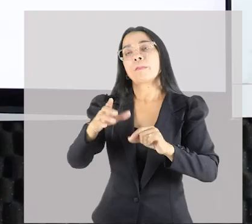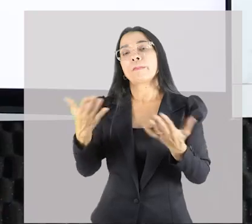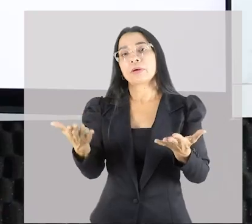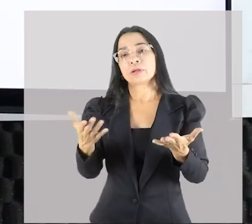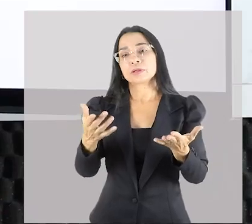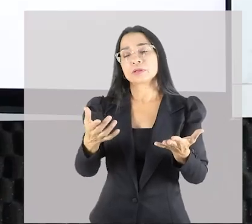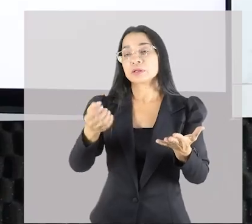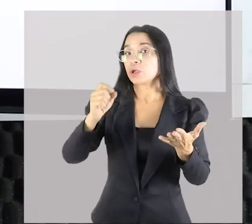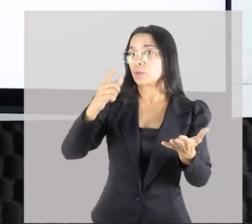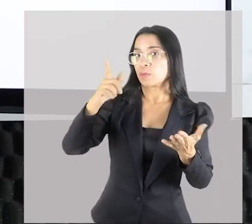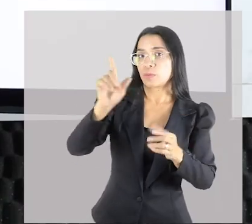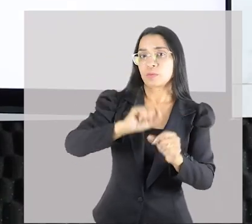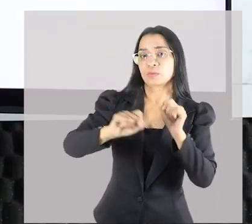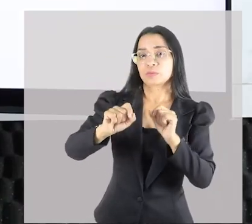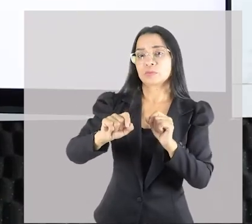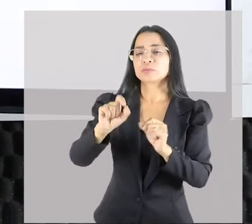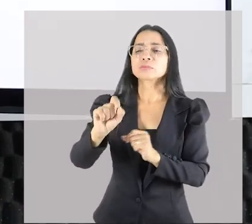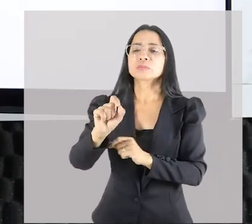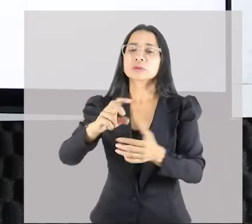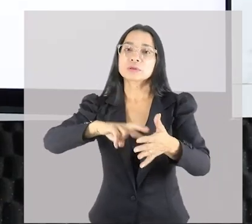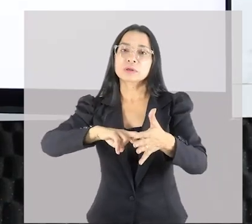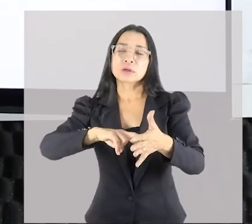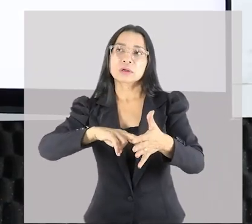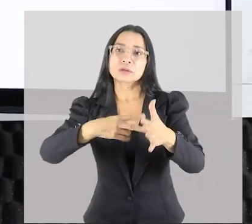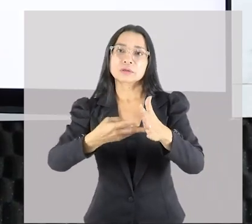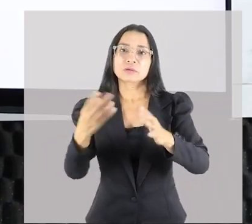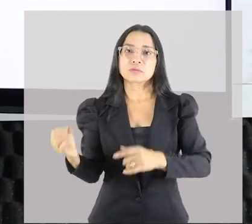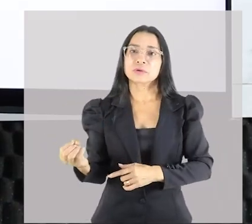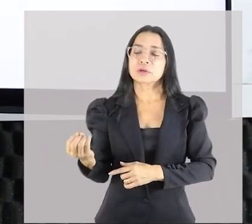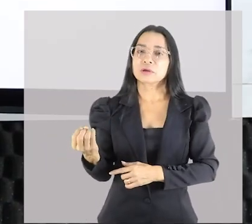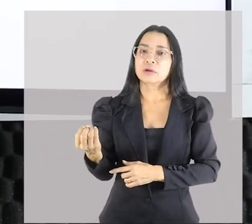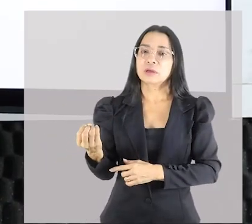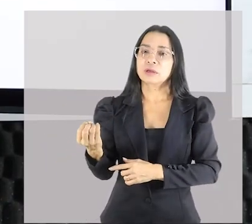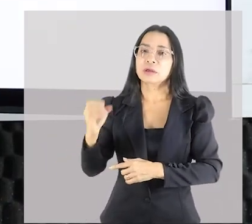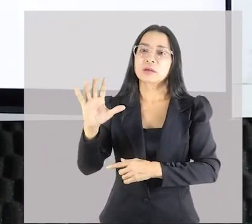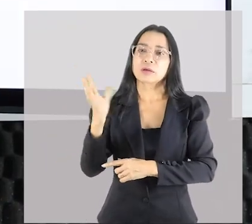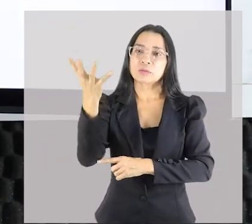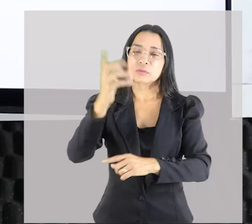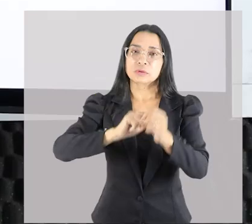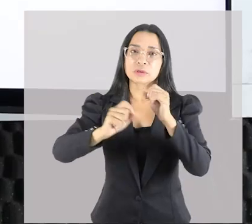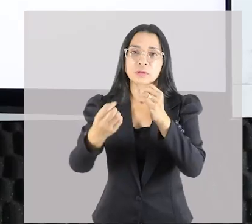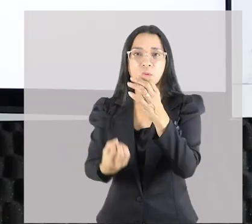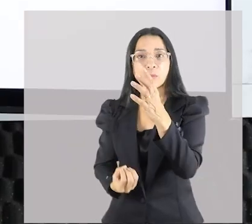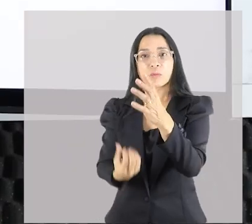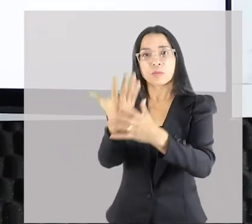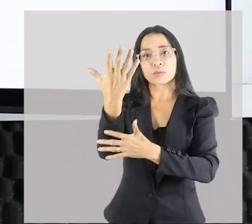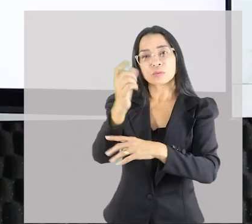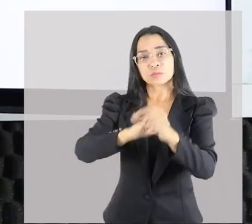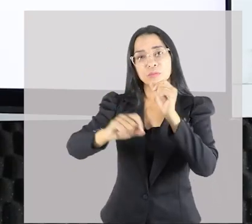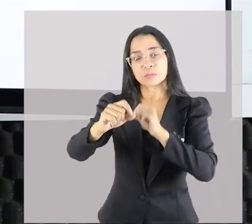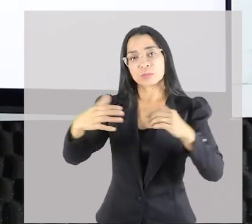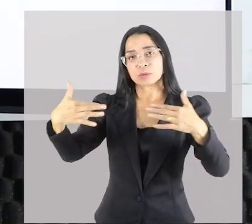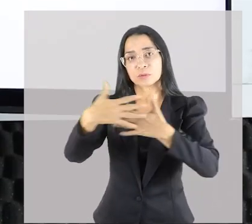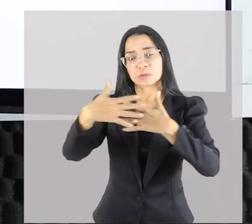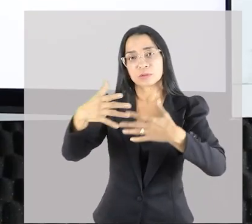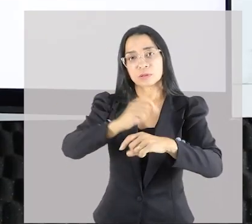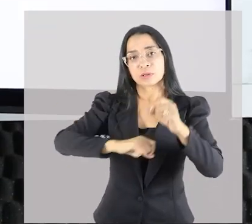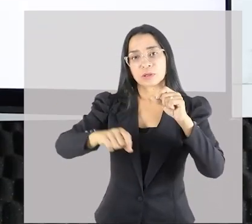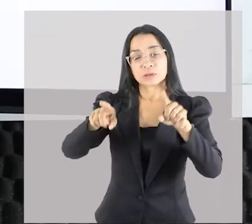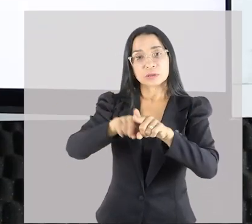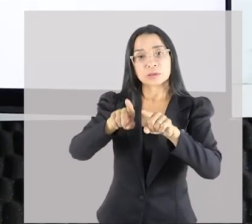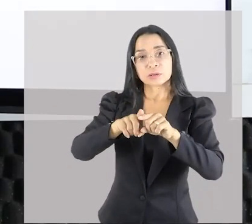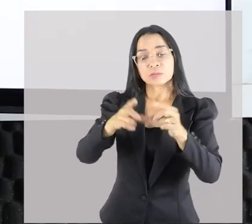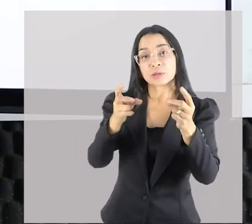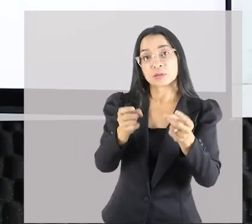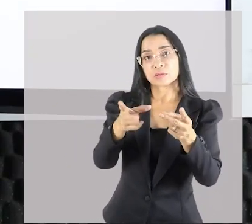boom nesse processo, né, de ressurgimento das cidades e de revitalização também desse comércio. Volto a